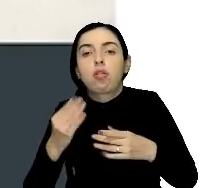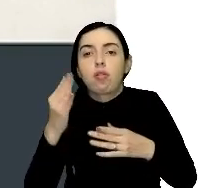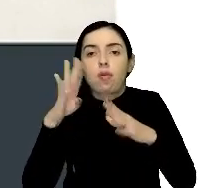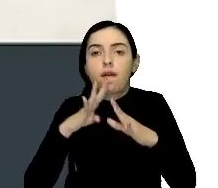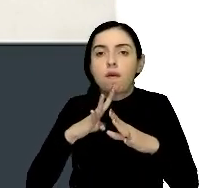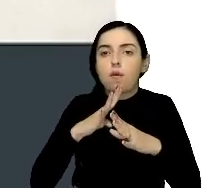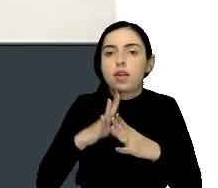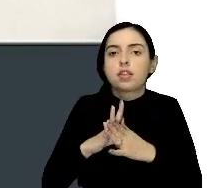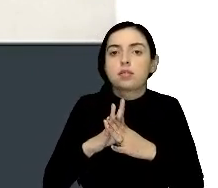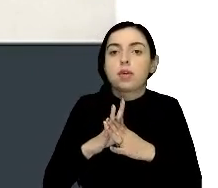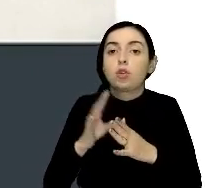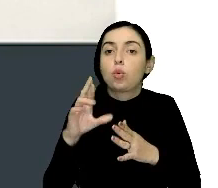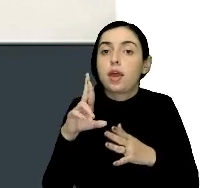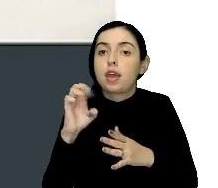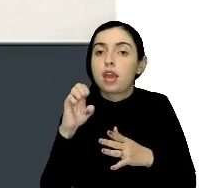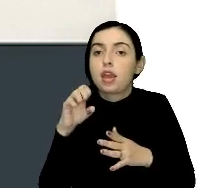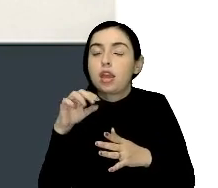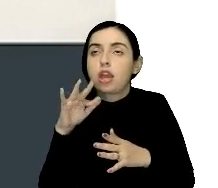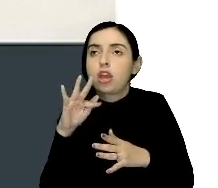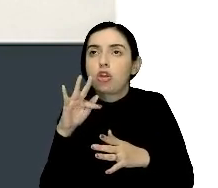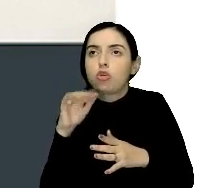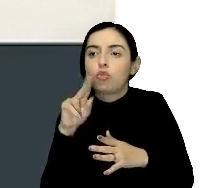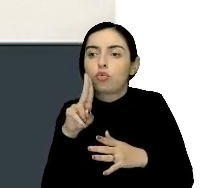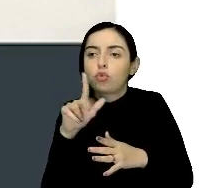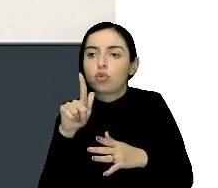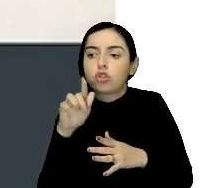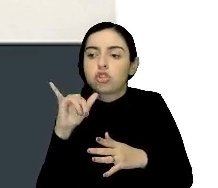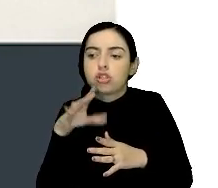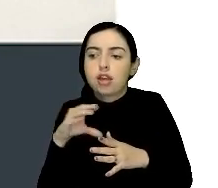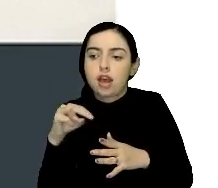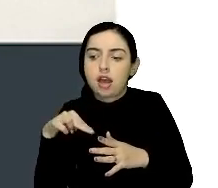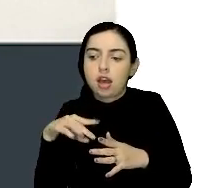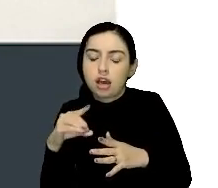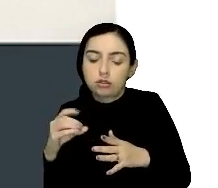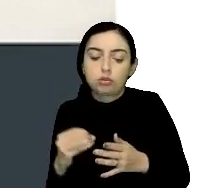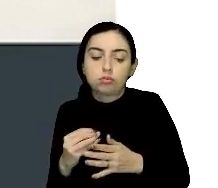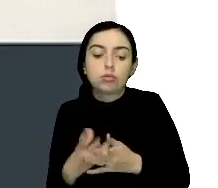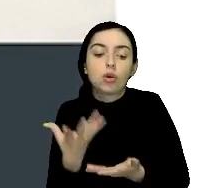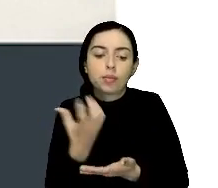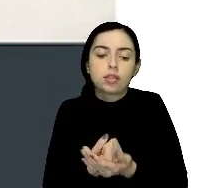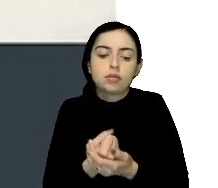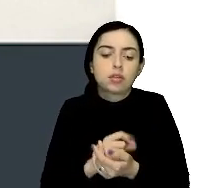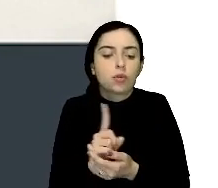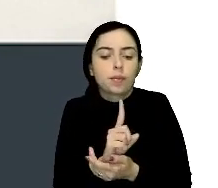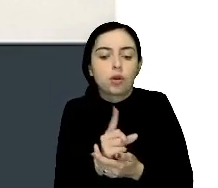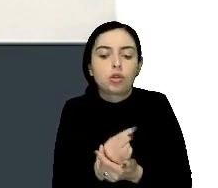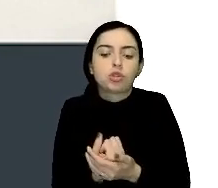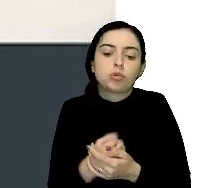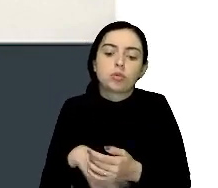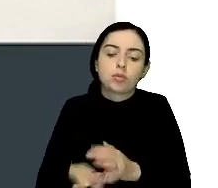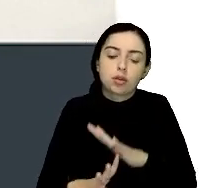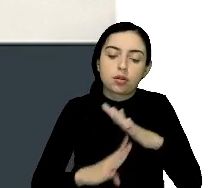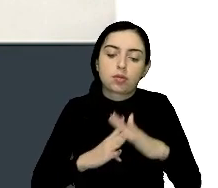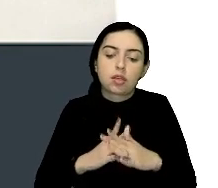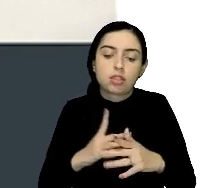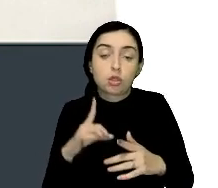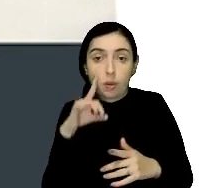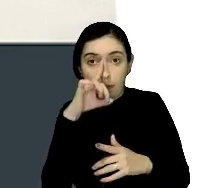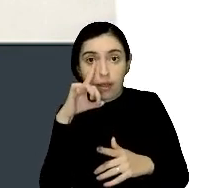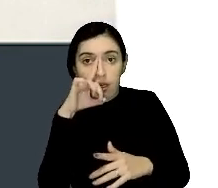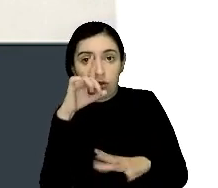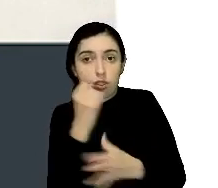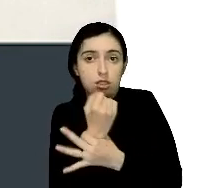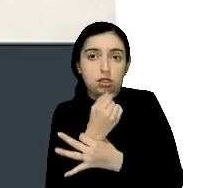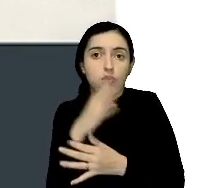refugiado. Joia. Aí parágrafo 2º. O benefício previsto nesse artigo não poderá ser invocado por refugiado considerado perigoso para a segurança do